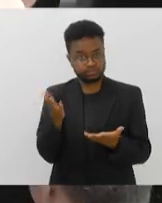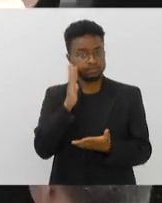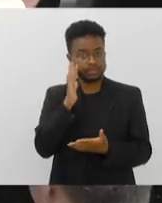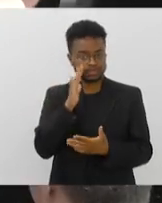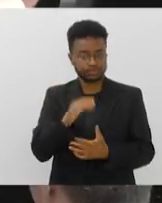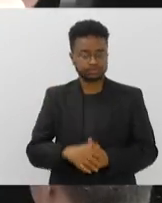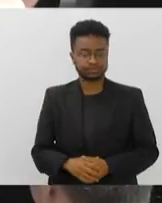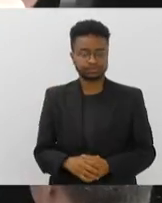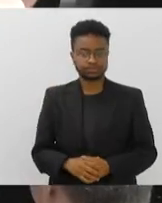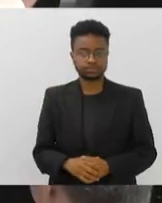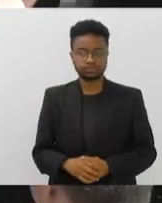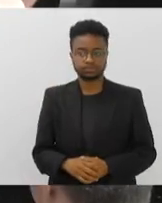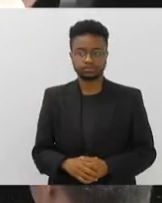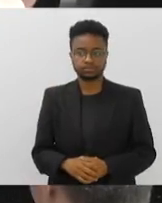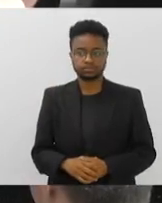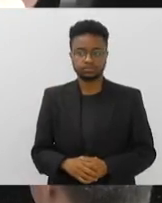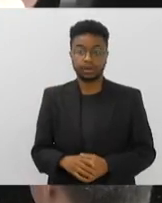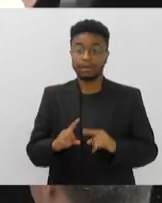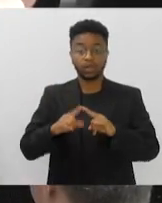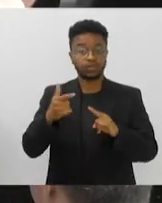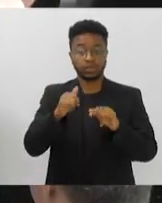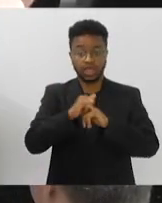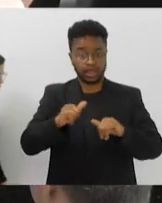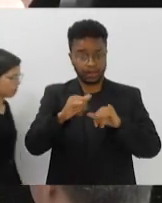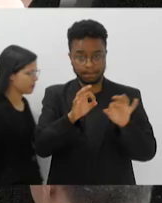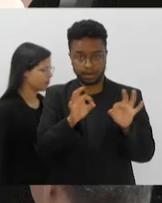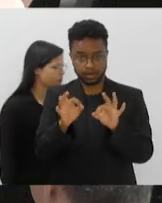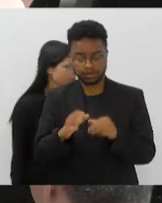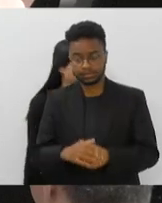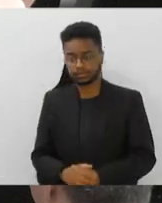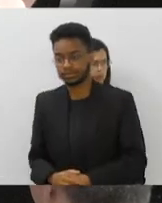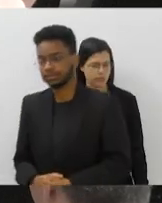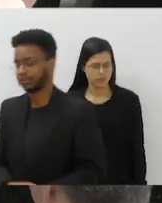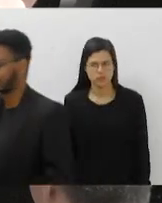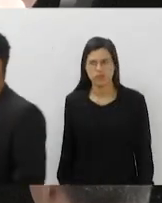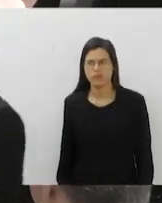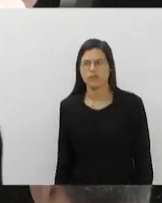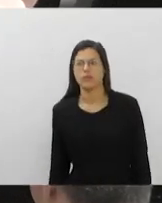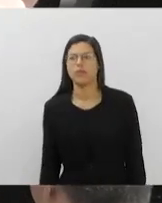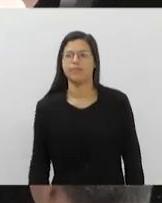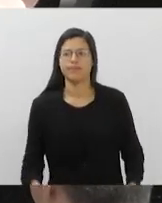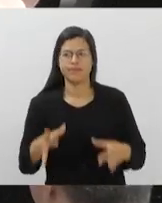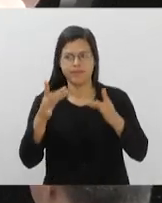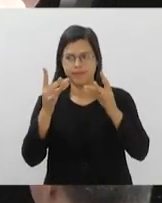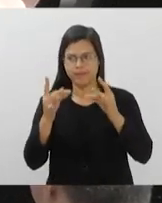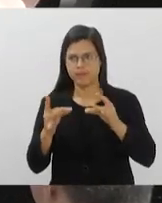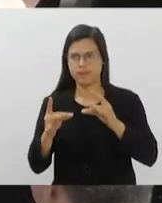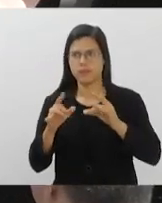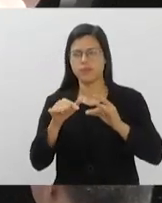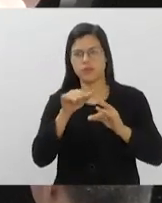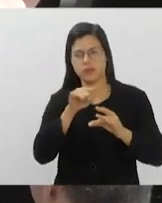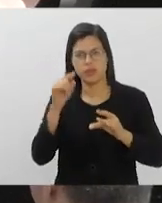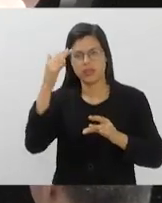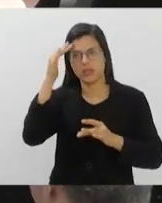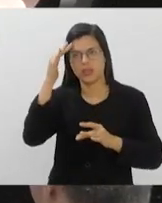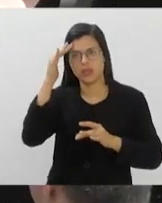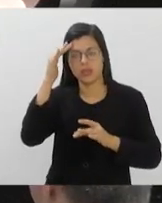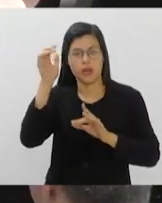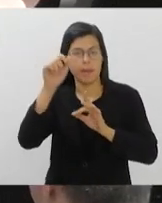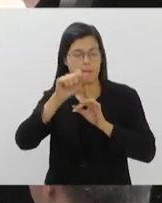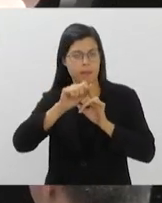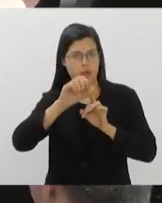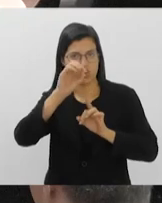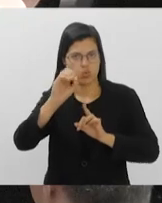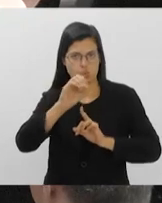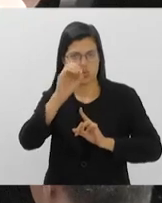detalhe sem campanha sem campanha e mais um detalhe para vocês entenderem aonde chega a coisa em outubro do ano